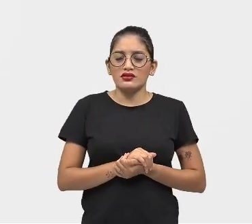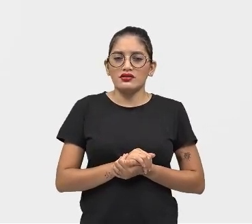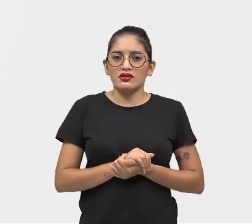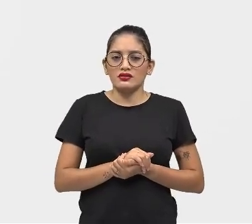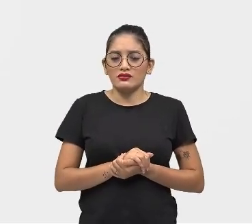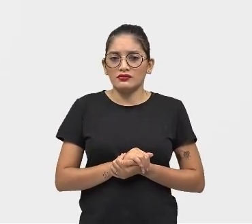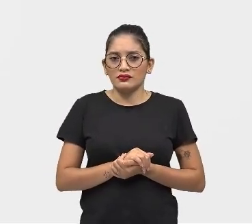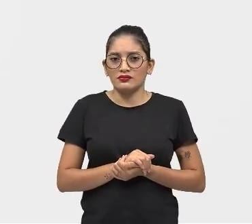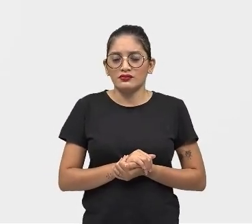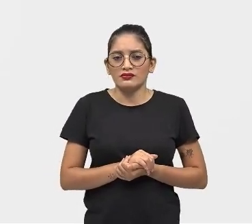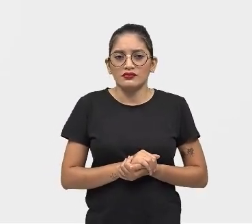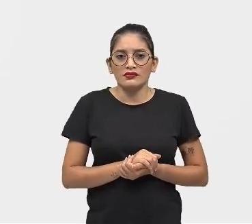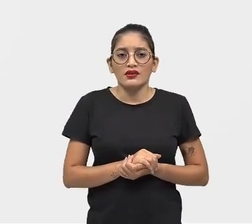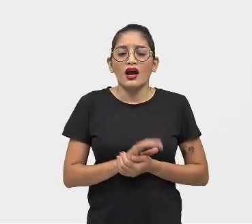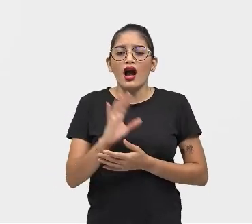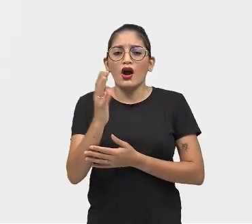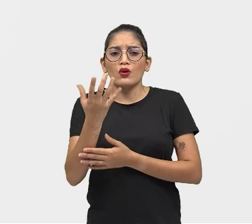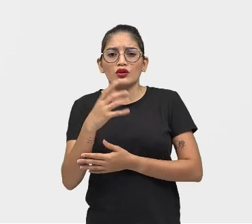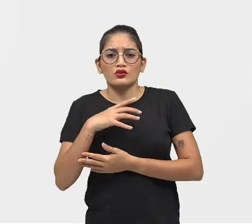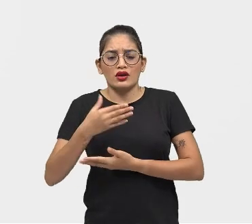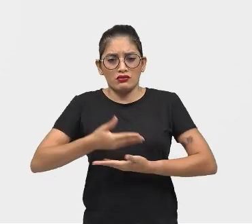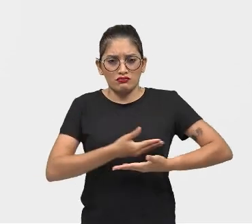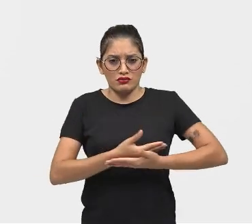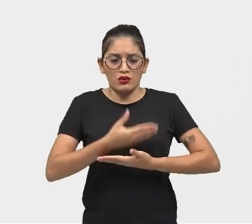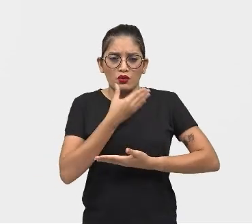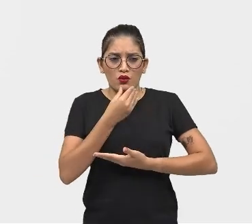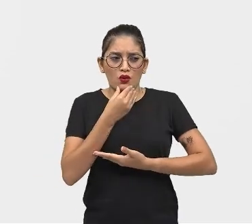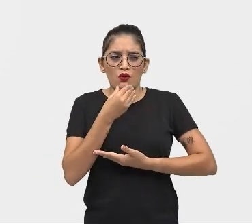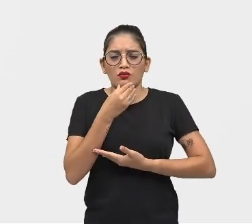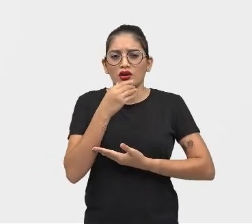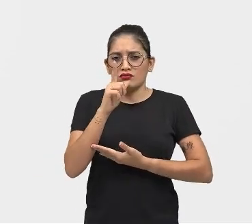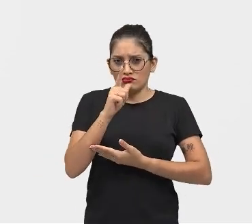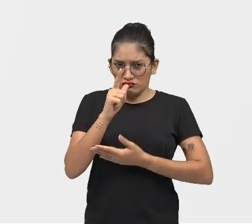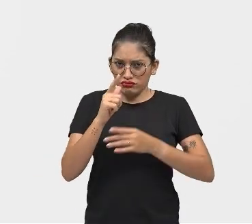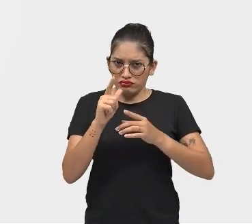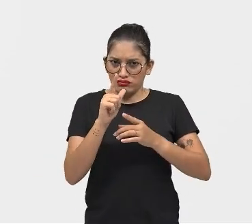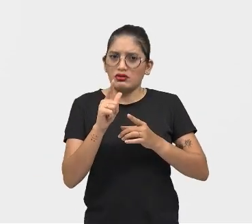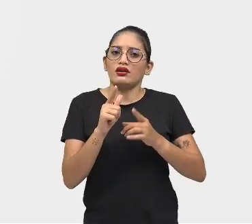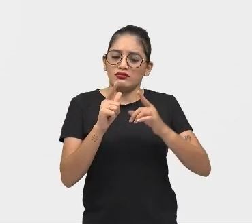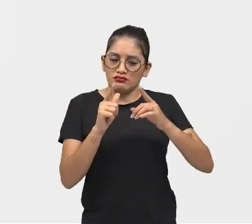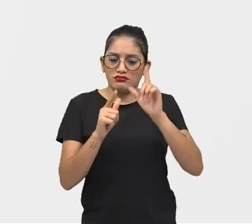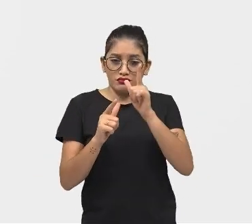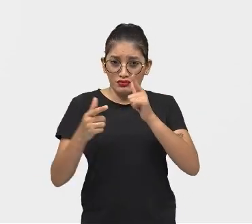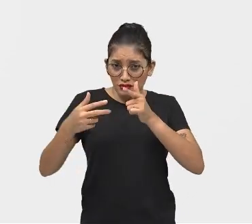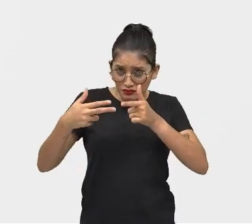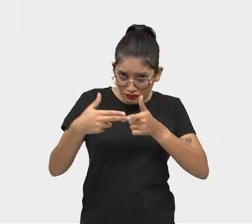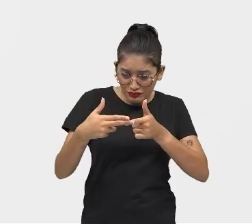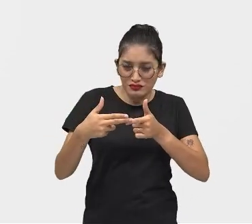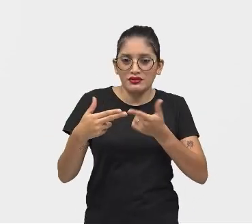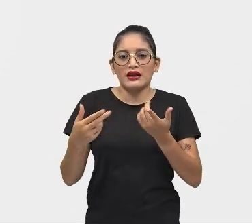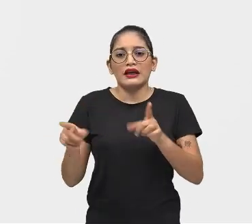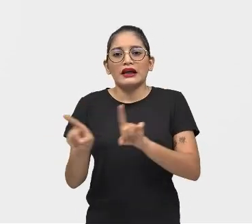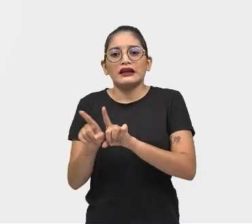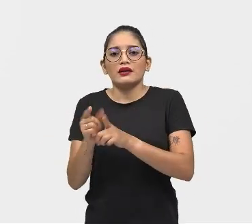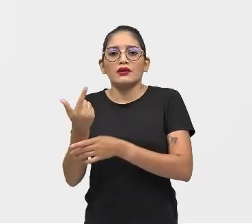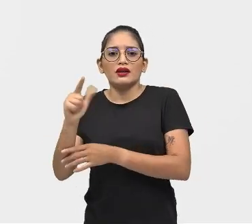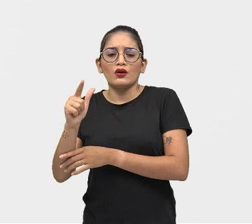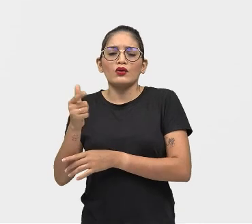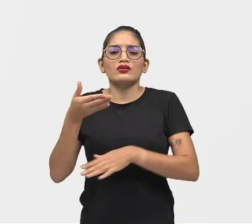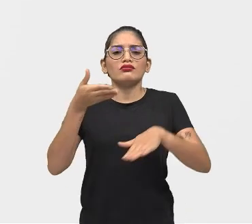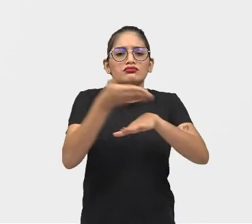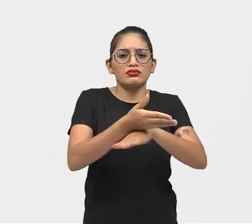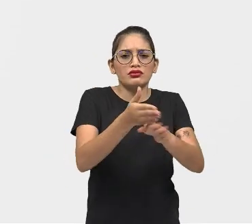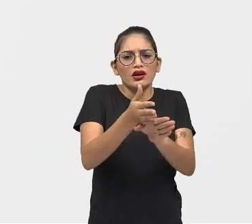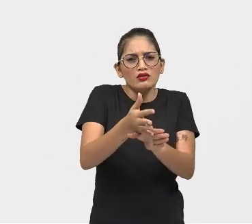sexo masculino, quando ele recebe as boas-vindas. E temos também a ida ao Muro